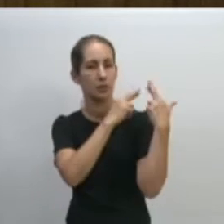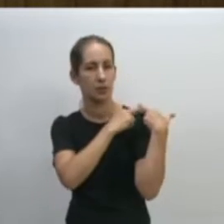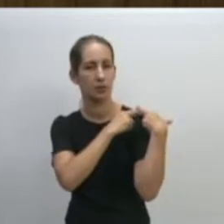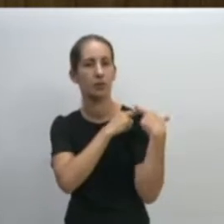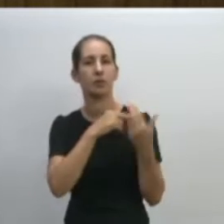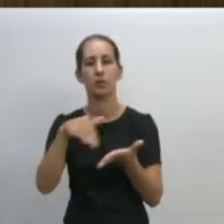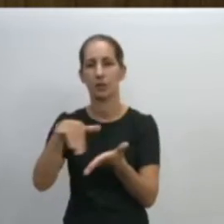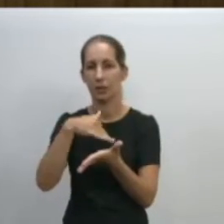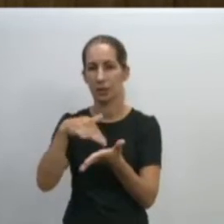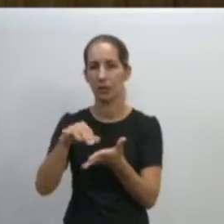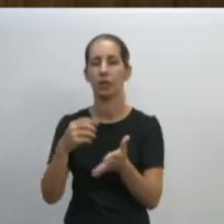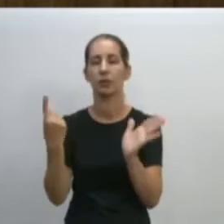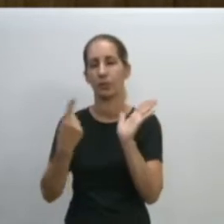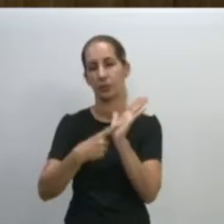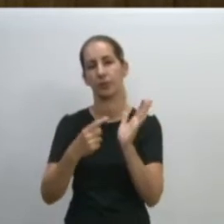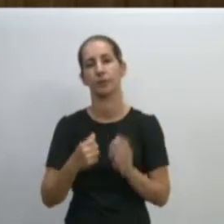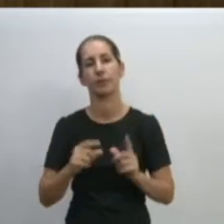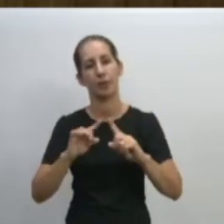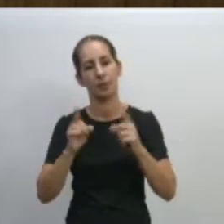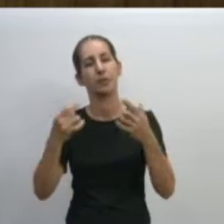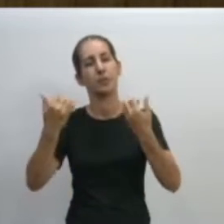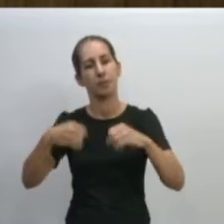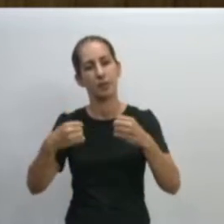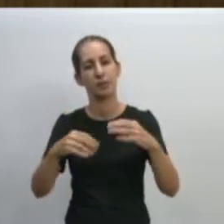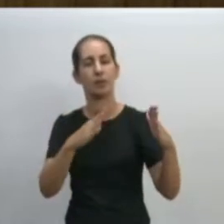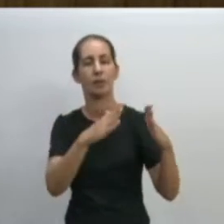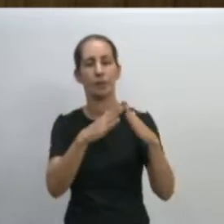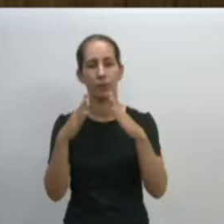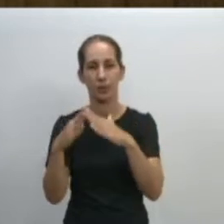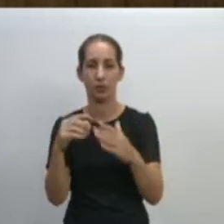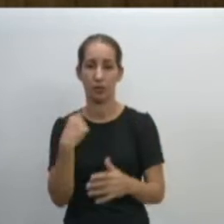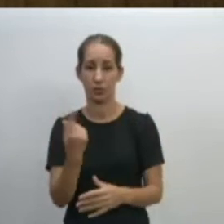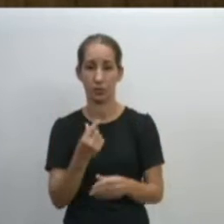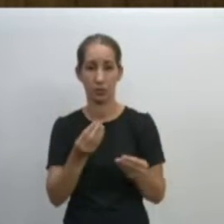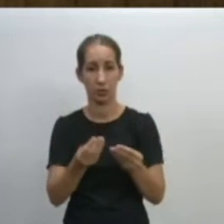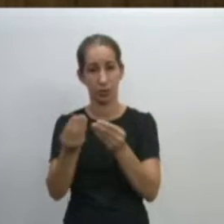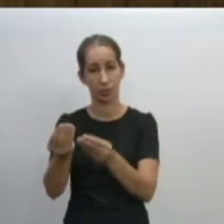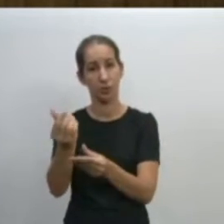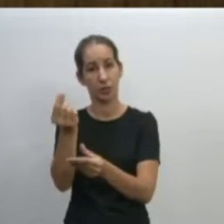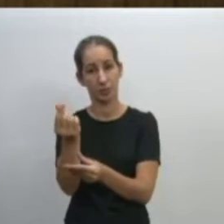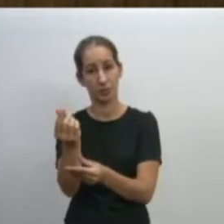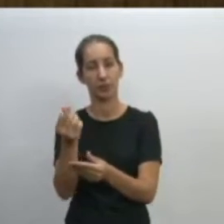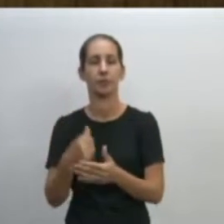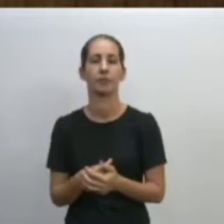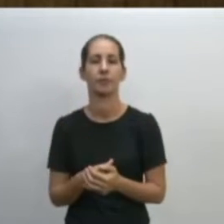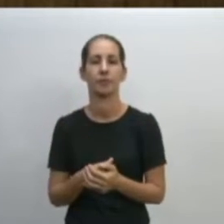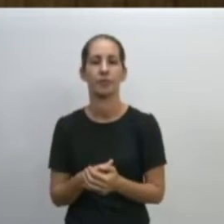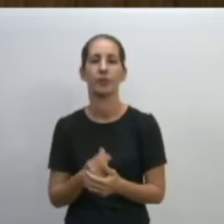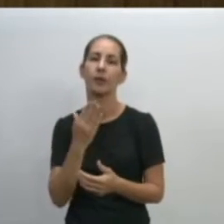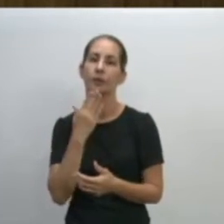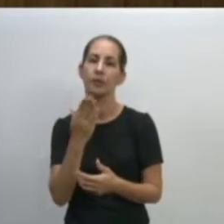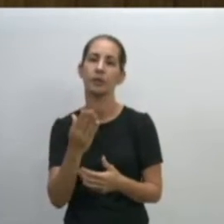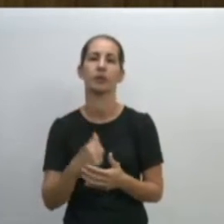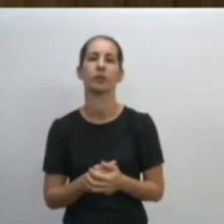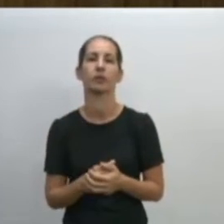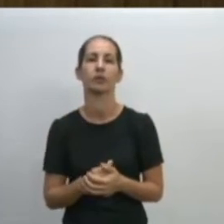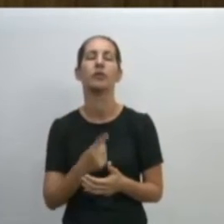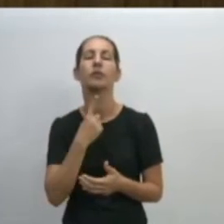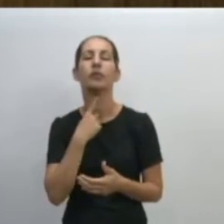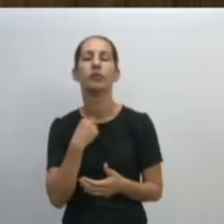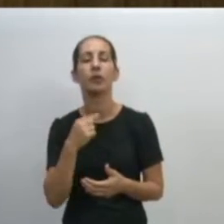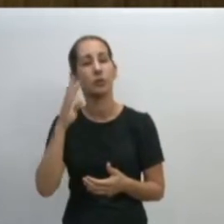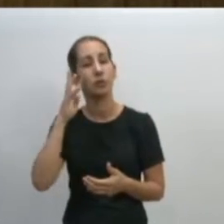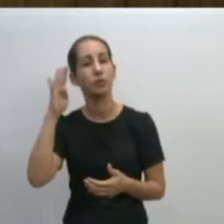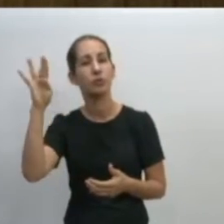dos secretários em cumprir, mas é uma necessidade dos moradores. Quando a gente destina uma emenda impositiva, é um pedido, é uma vontade, é